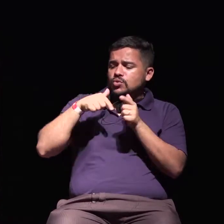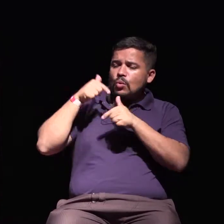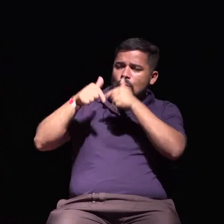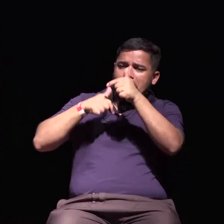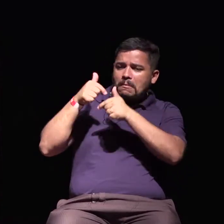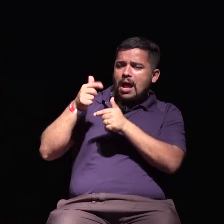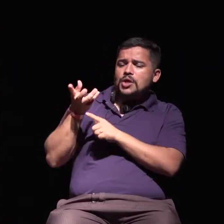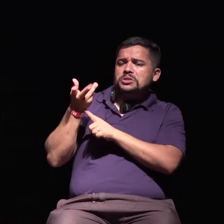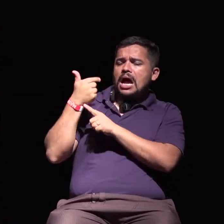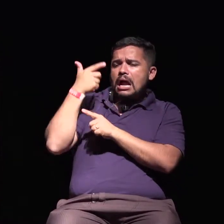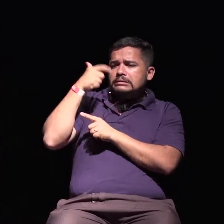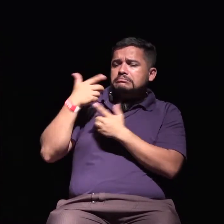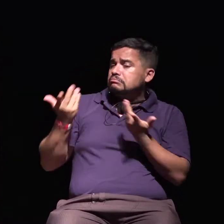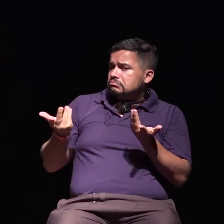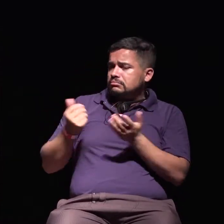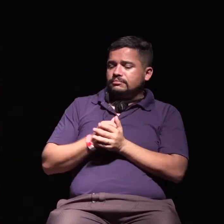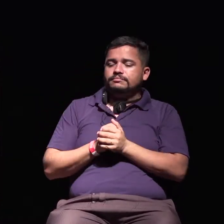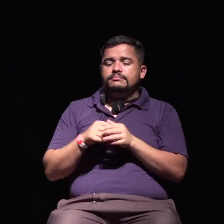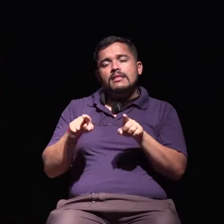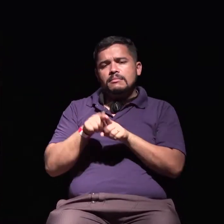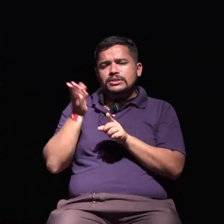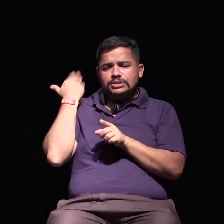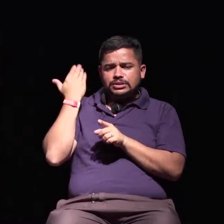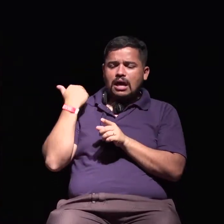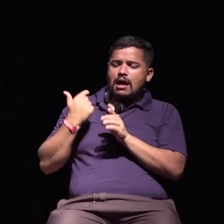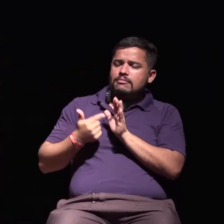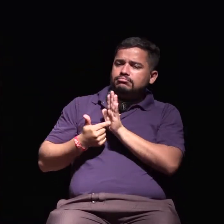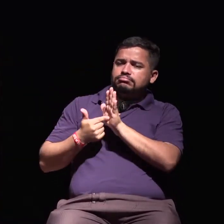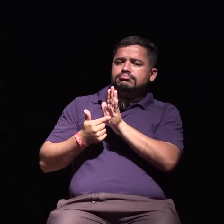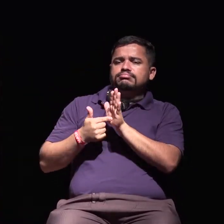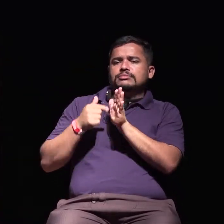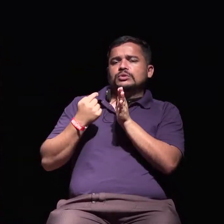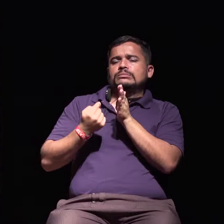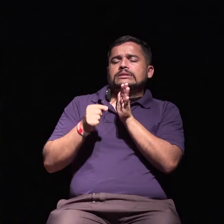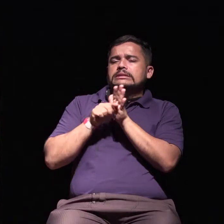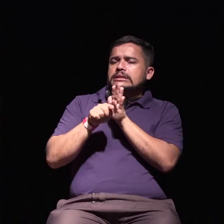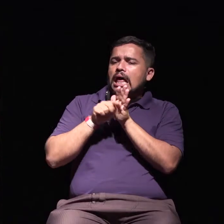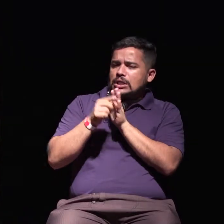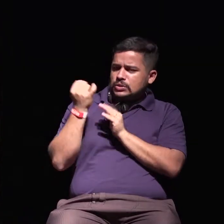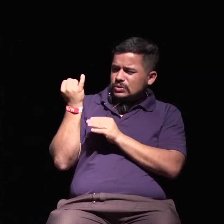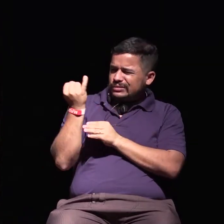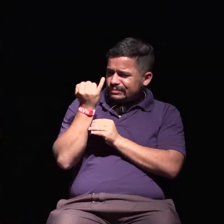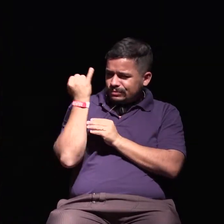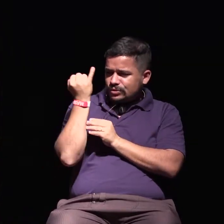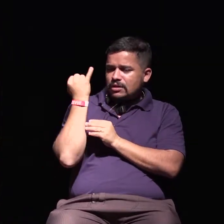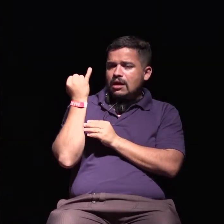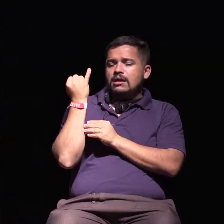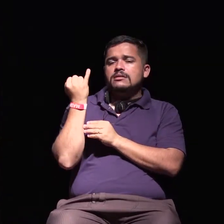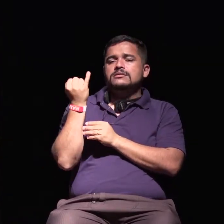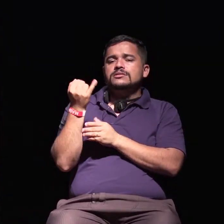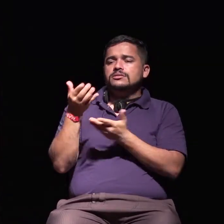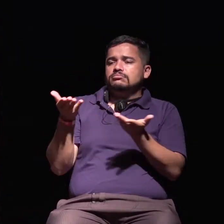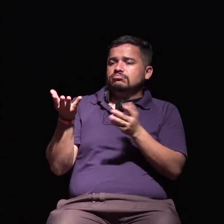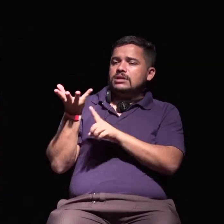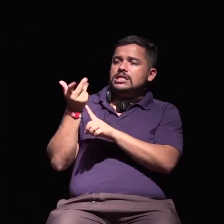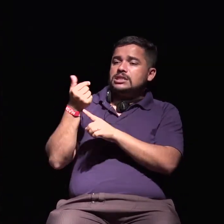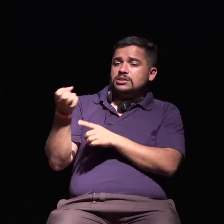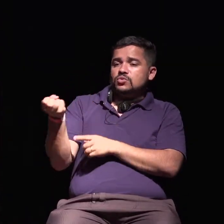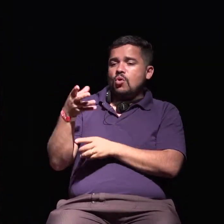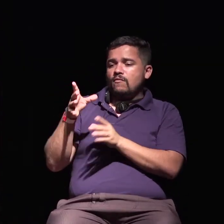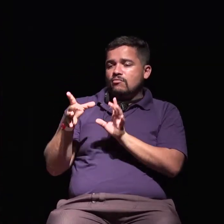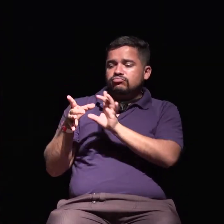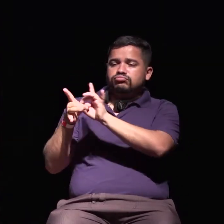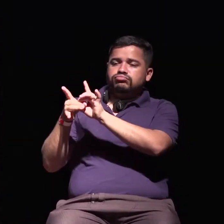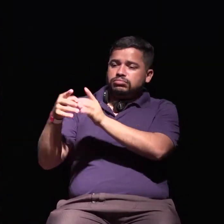arte? Além das já citadas, algumas outras questões importantes passam a ocupar artistas ligados da dança.